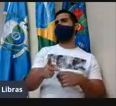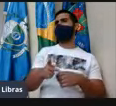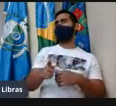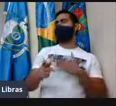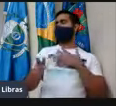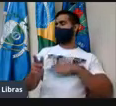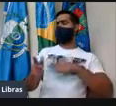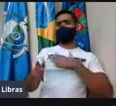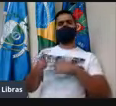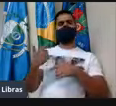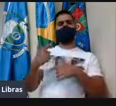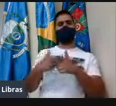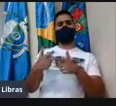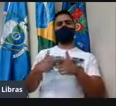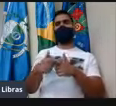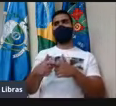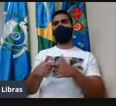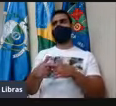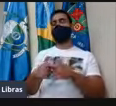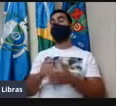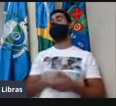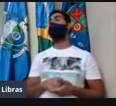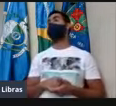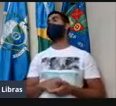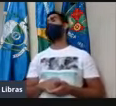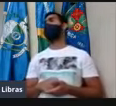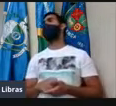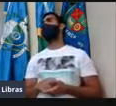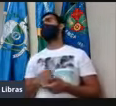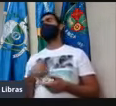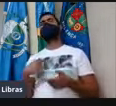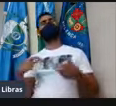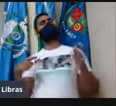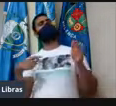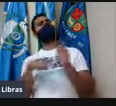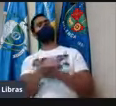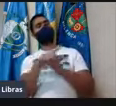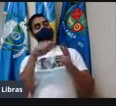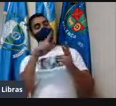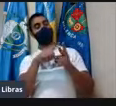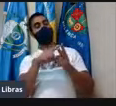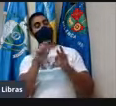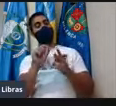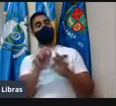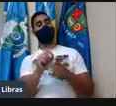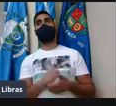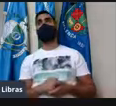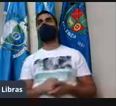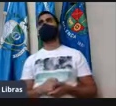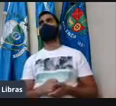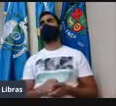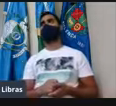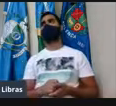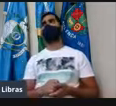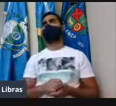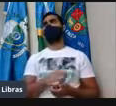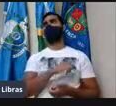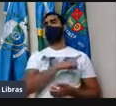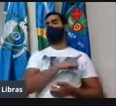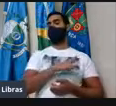Tranquilo. Tranquilo. Eu acredito. E o que a minha pergunta para você final é o seguinte. A gestão Fernandinho Graça,